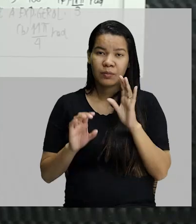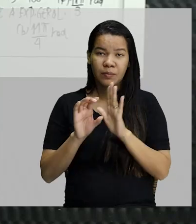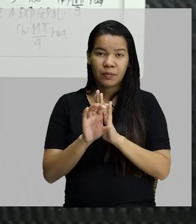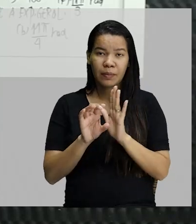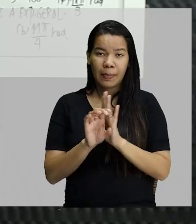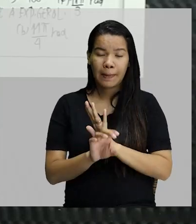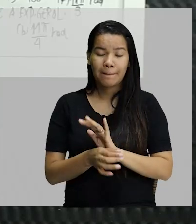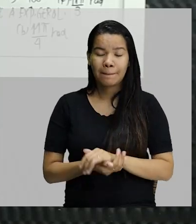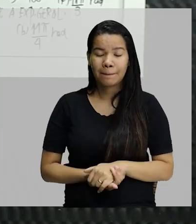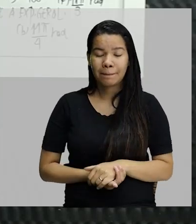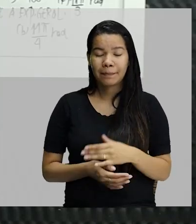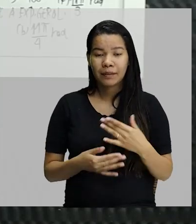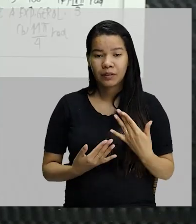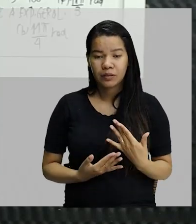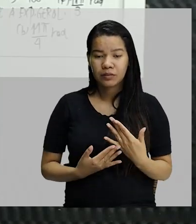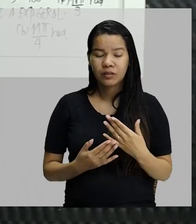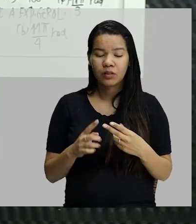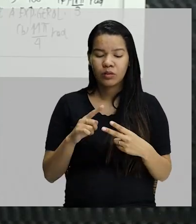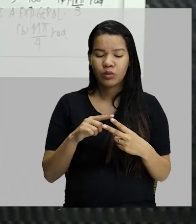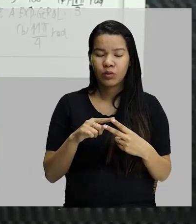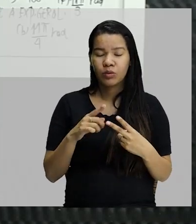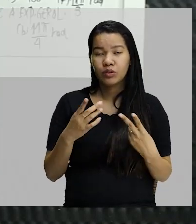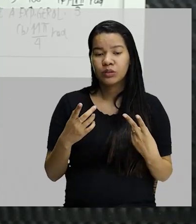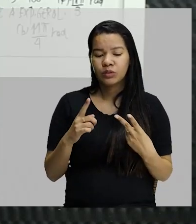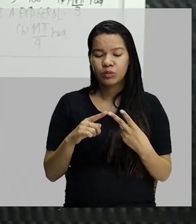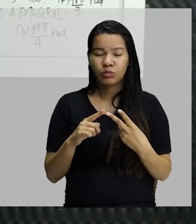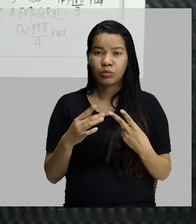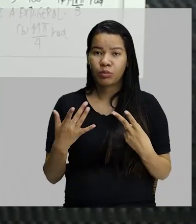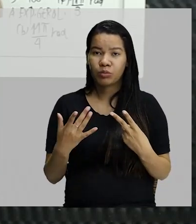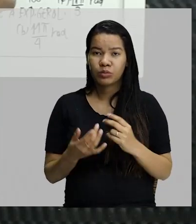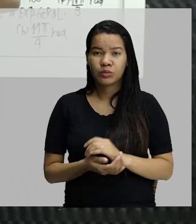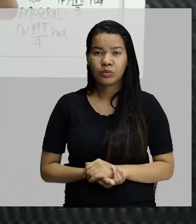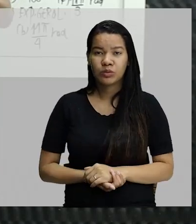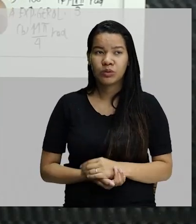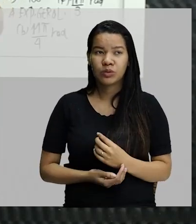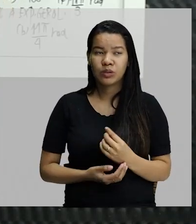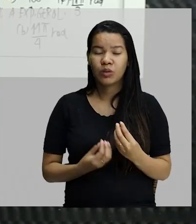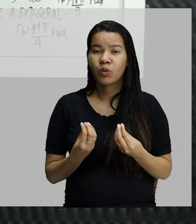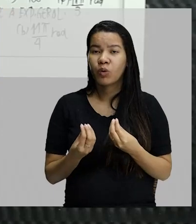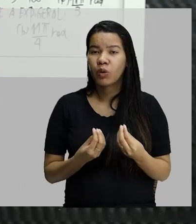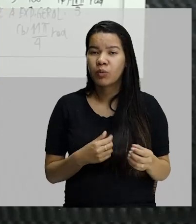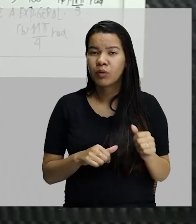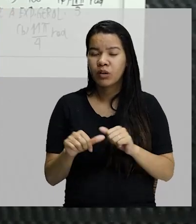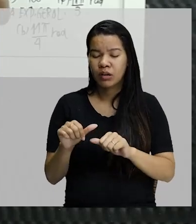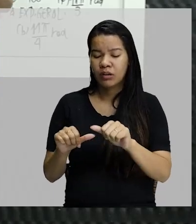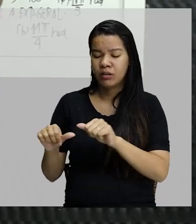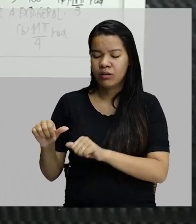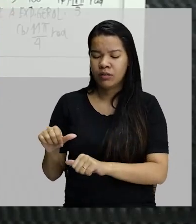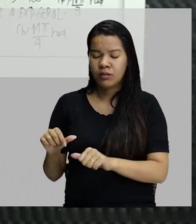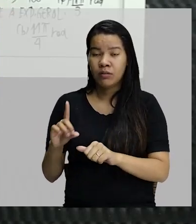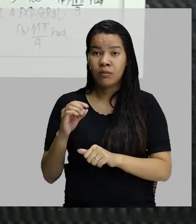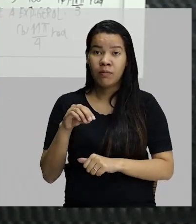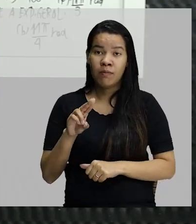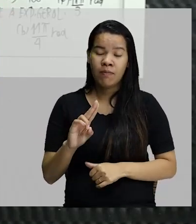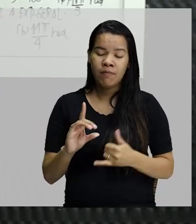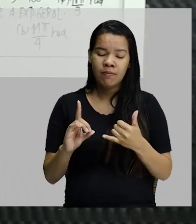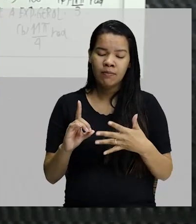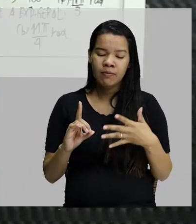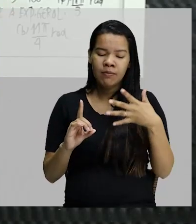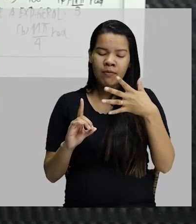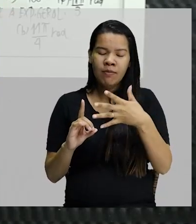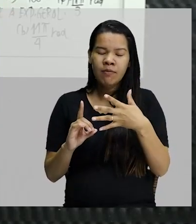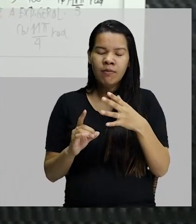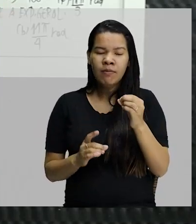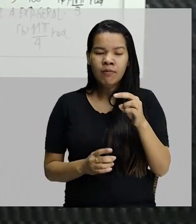arco congruente? Quando eles são côngruos ou congruentes. Tá? Como eu transformo um arco ou determino um arco